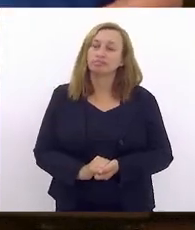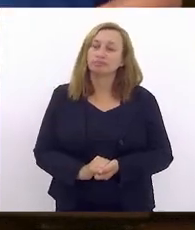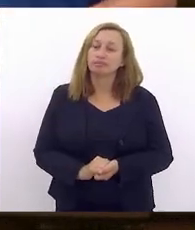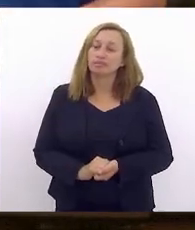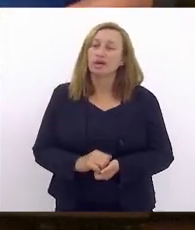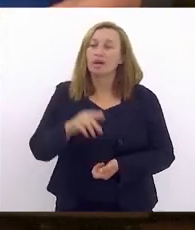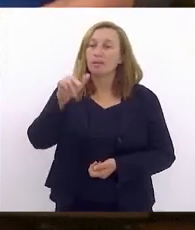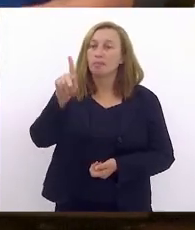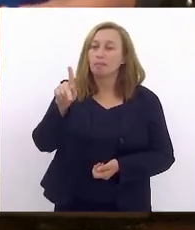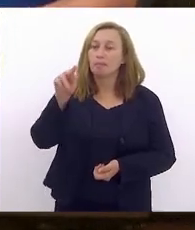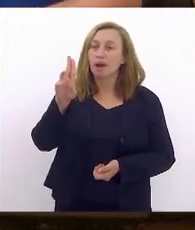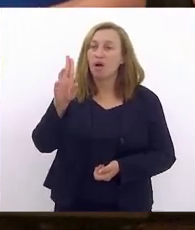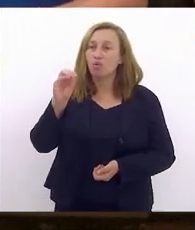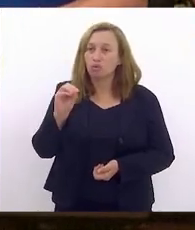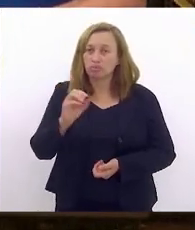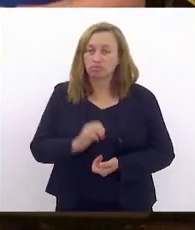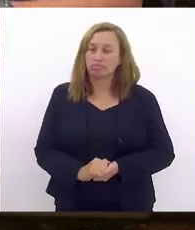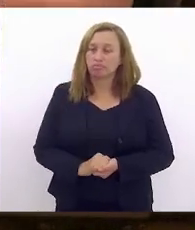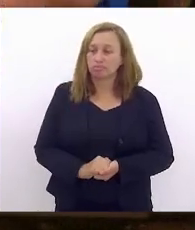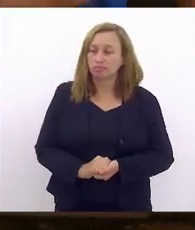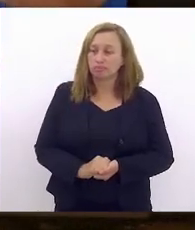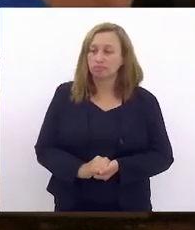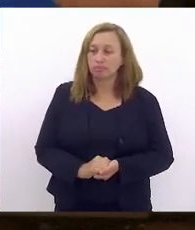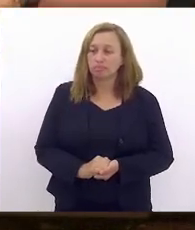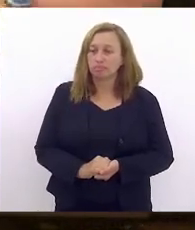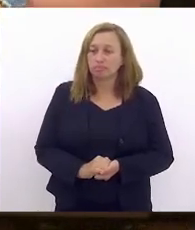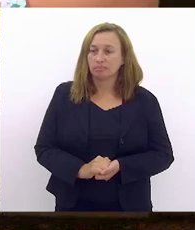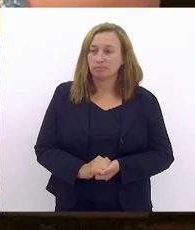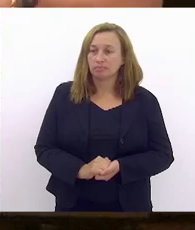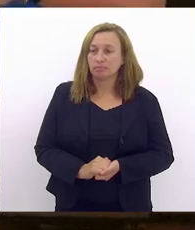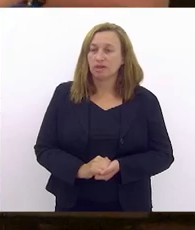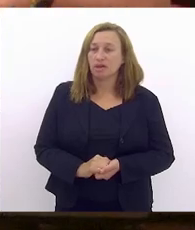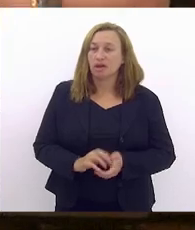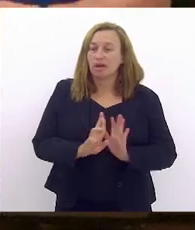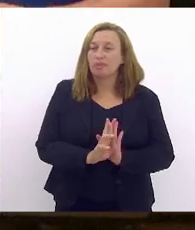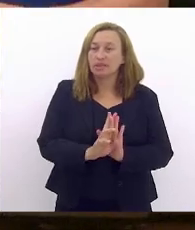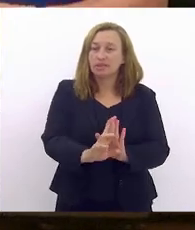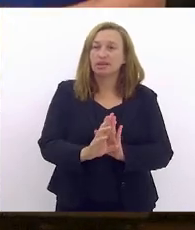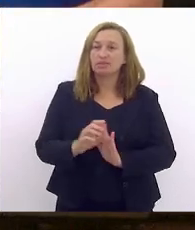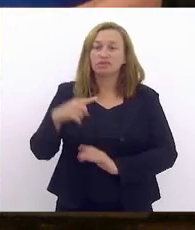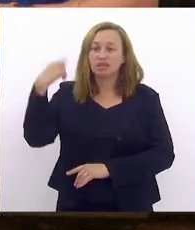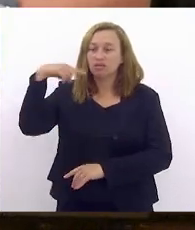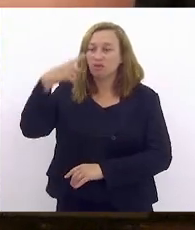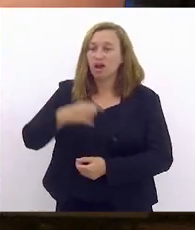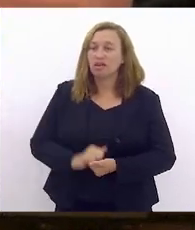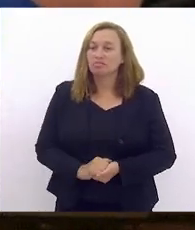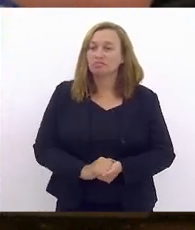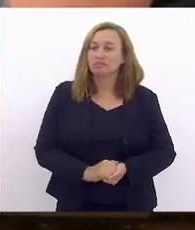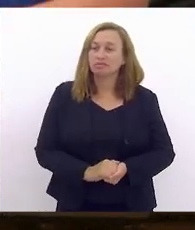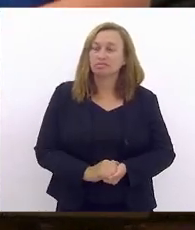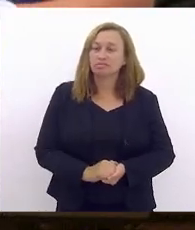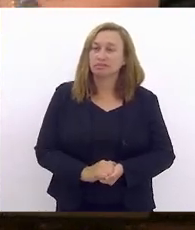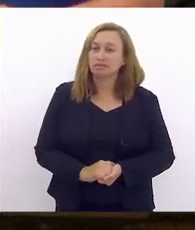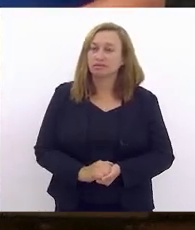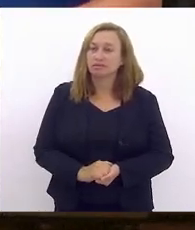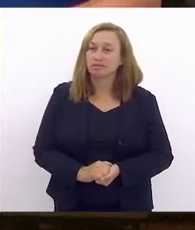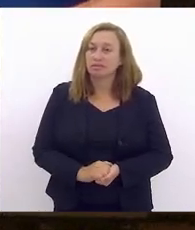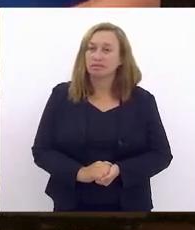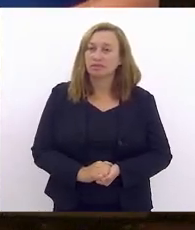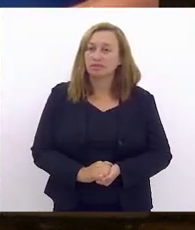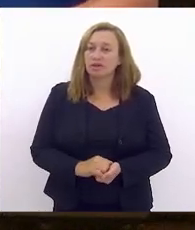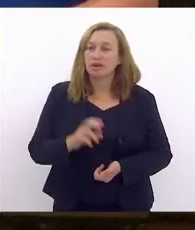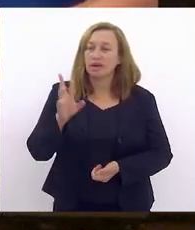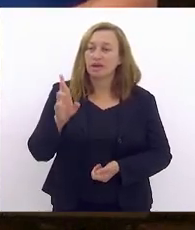Boia, presidente representando a OAB. Álvaro Lopes, presidente do Em Cima da Hora.